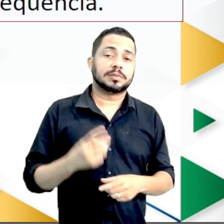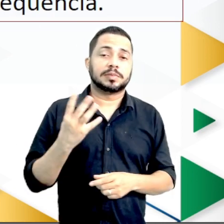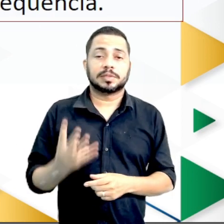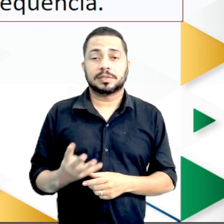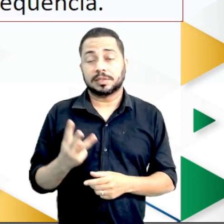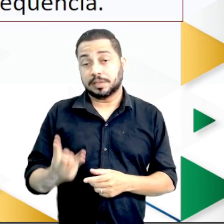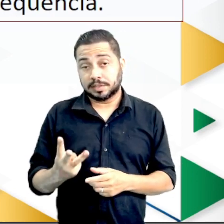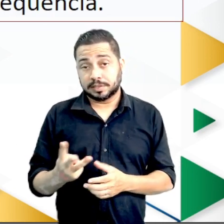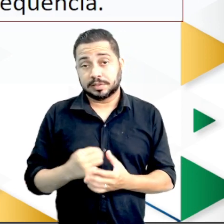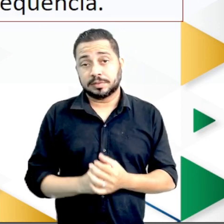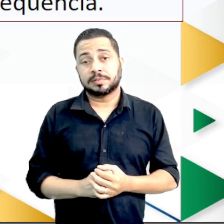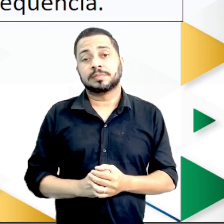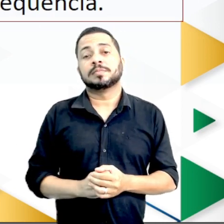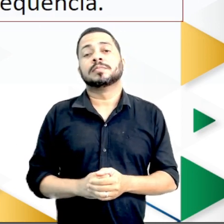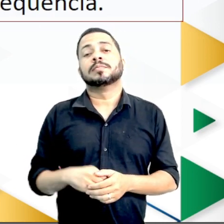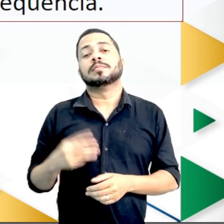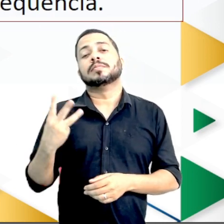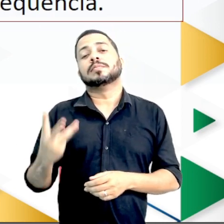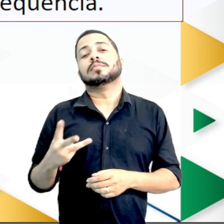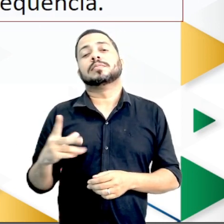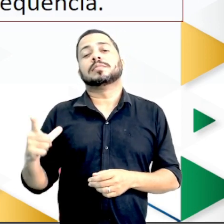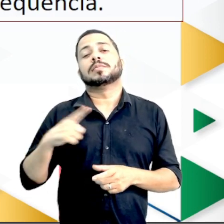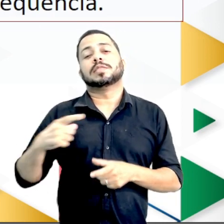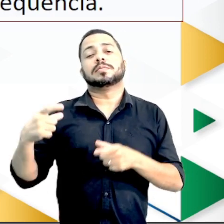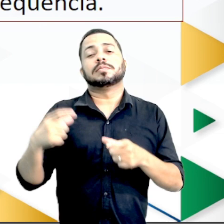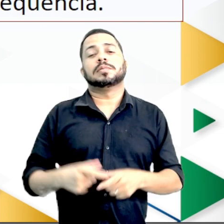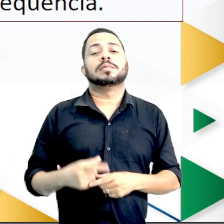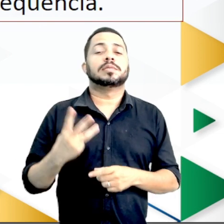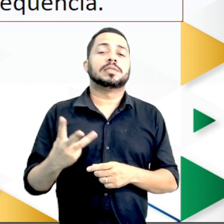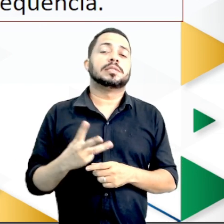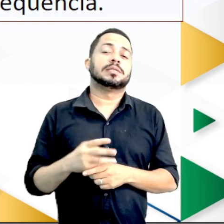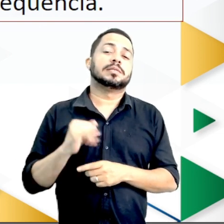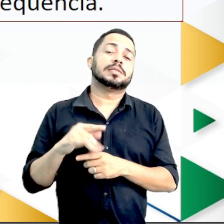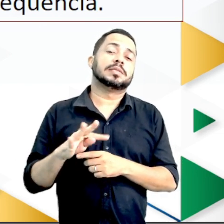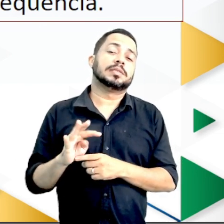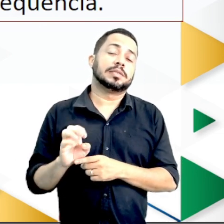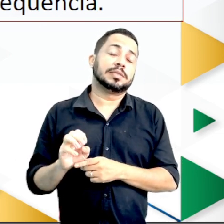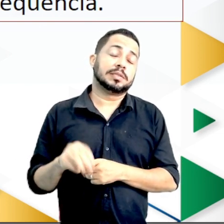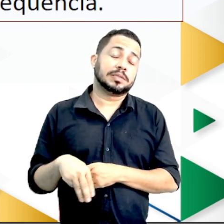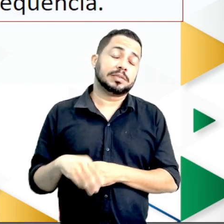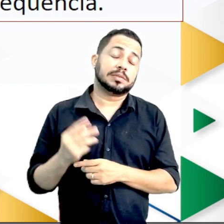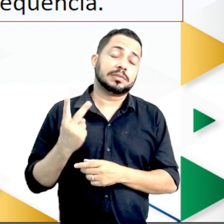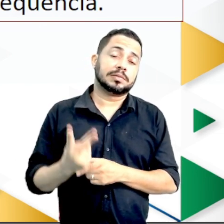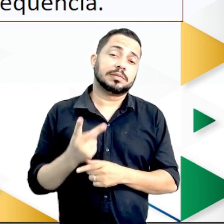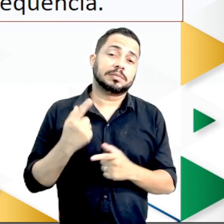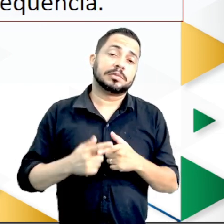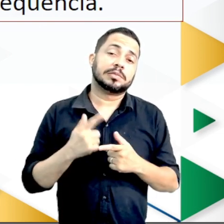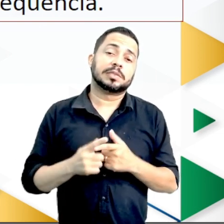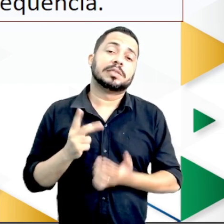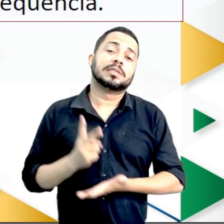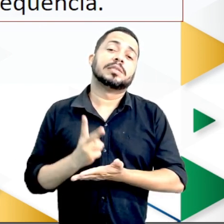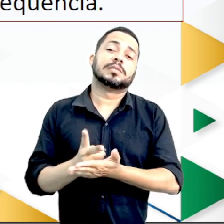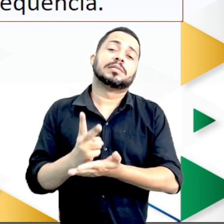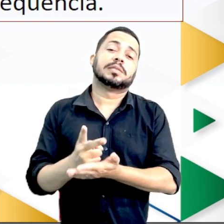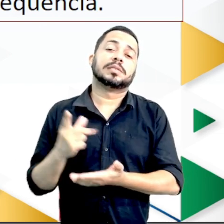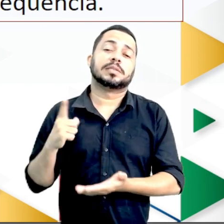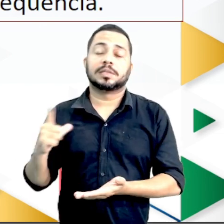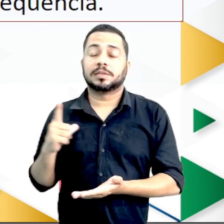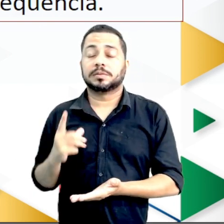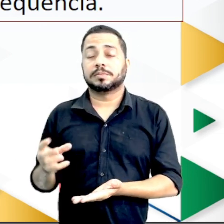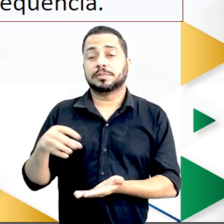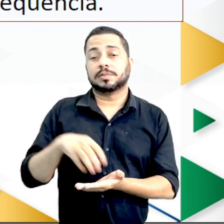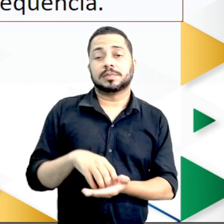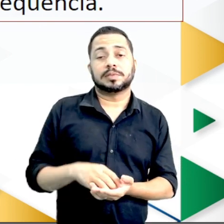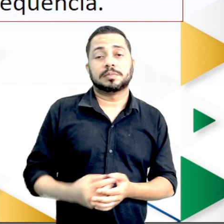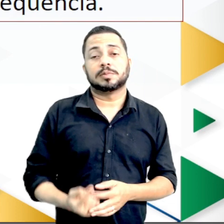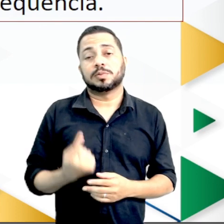O termo 3 está na posição 3 no item 2, porque é uma sequência e eles estão na posição a partir do número